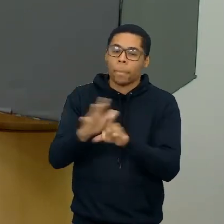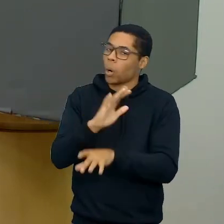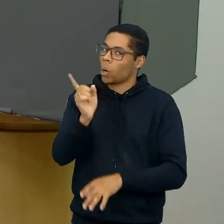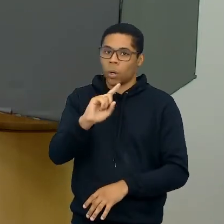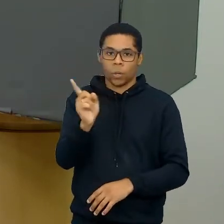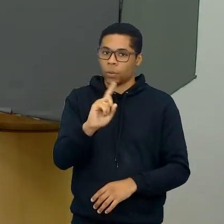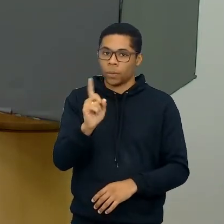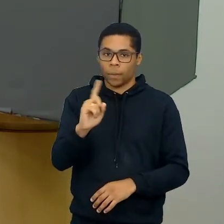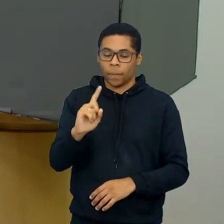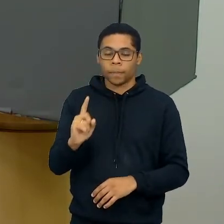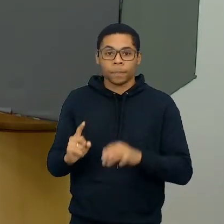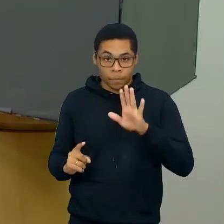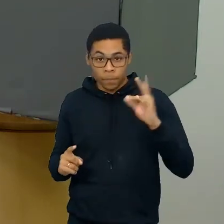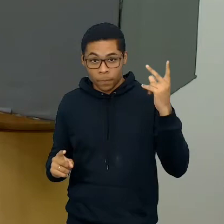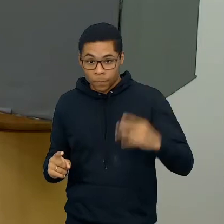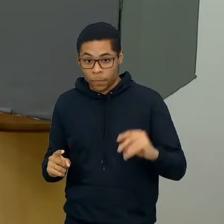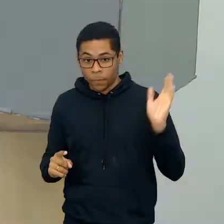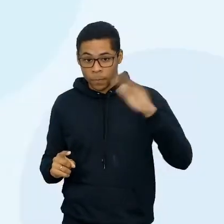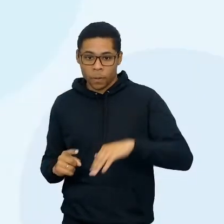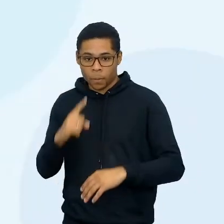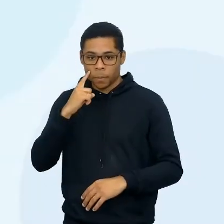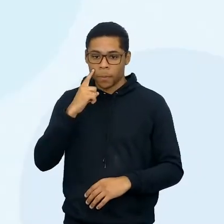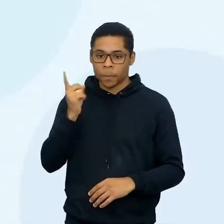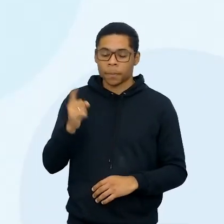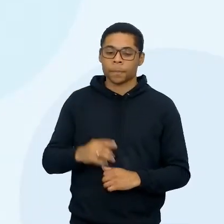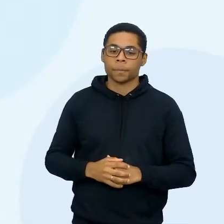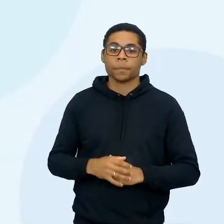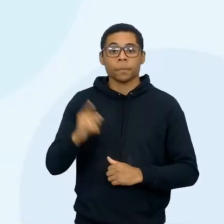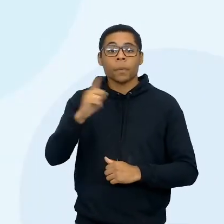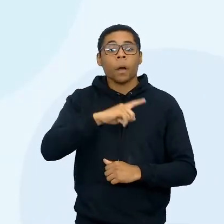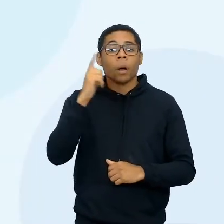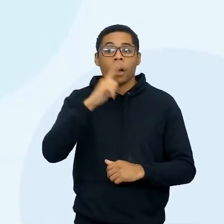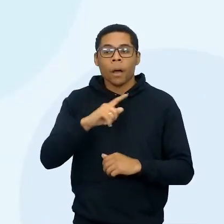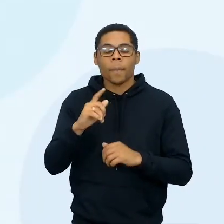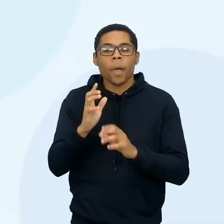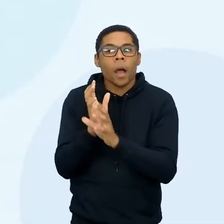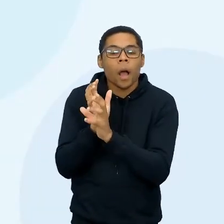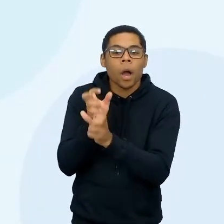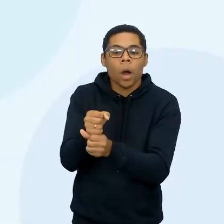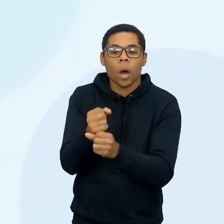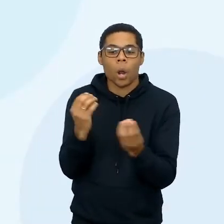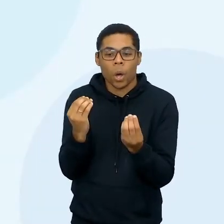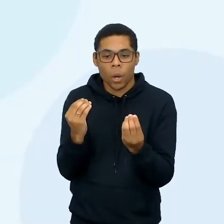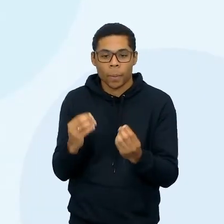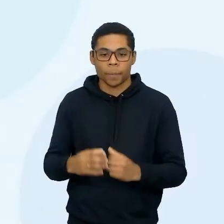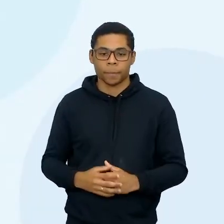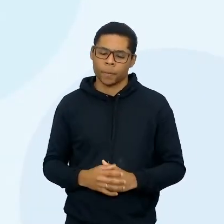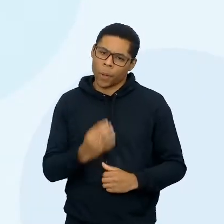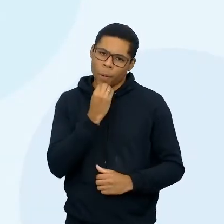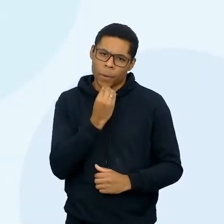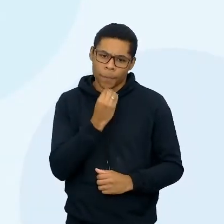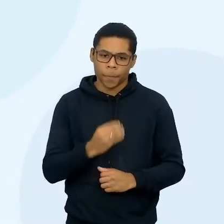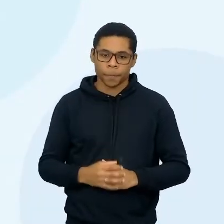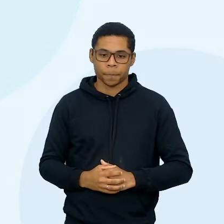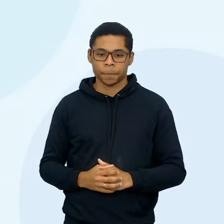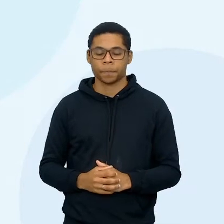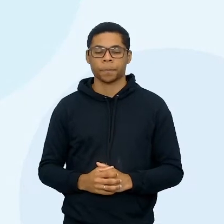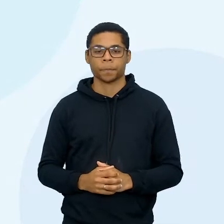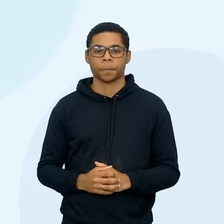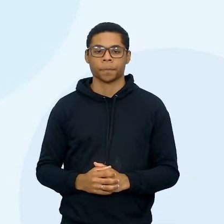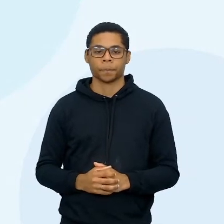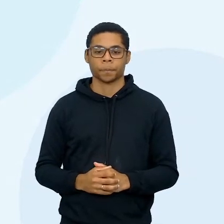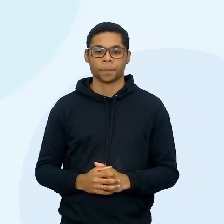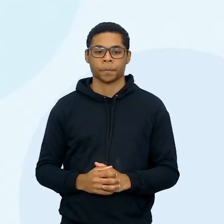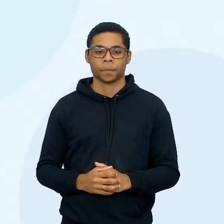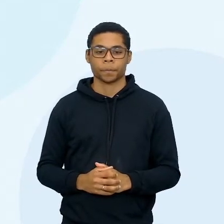estava concebendo. Bora lá, vamos fazer. Para a gente calcular a área, a gente vai calcular, evidentemente, a área do piso que a gente está vendo aqui,